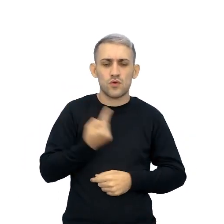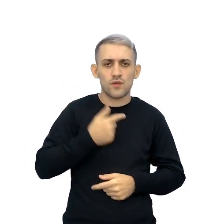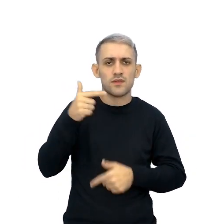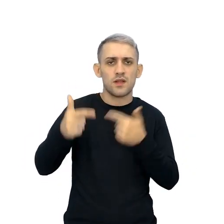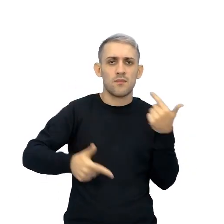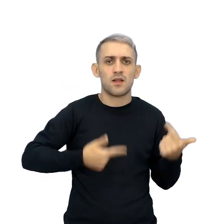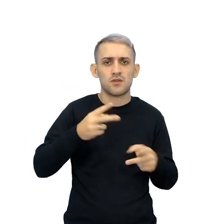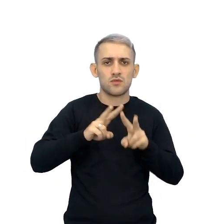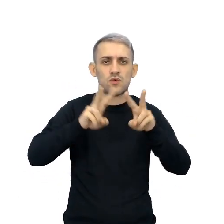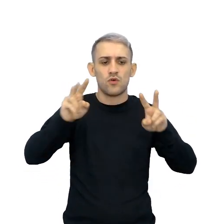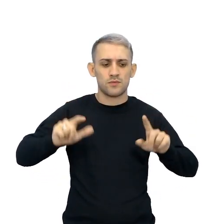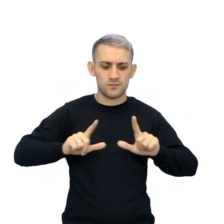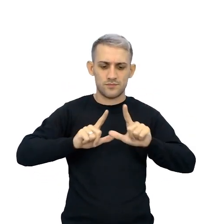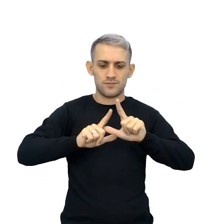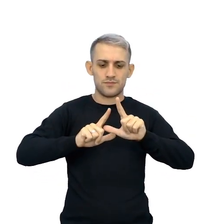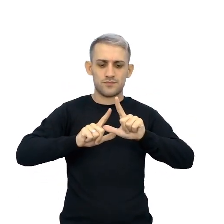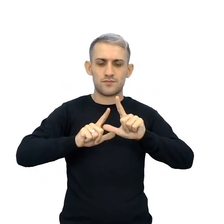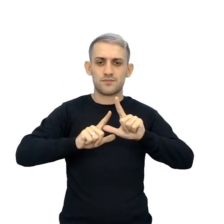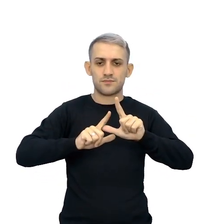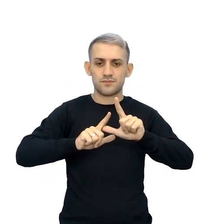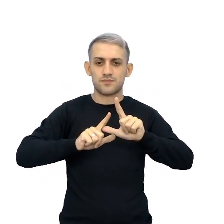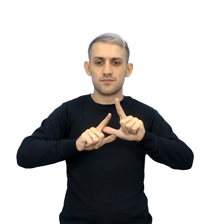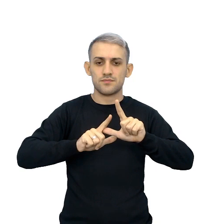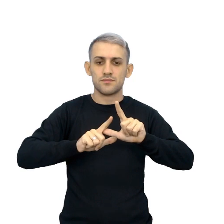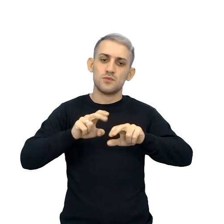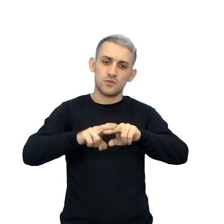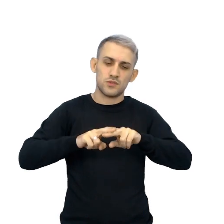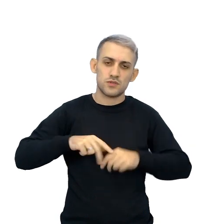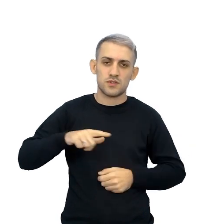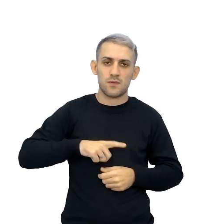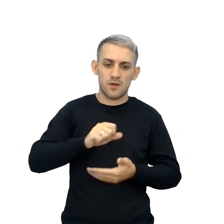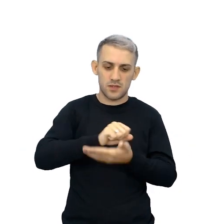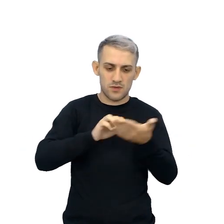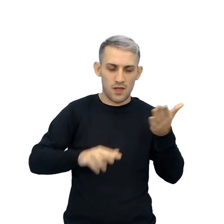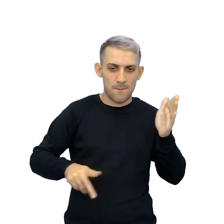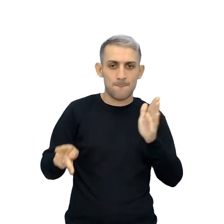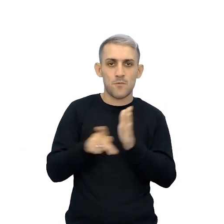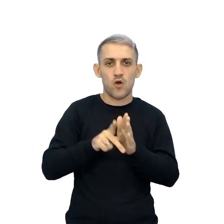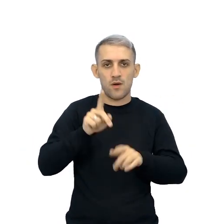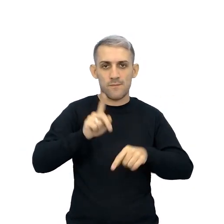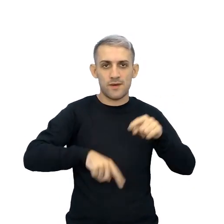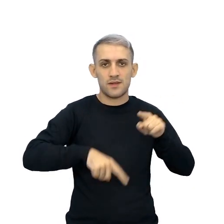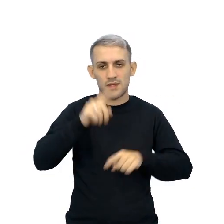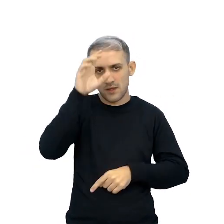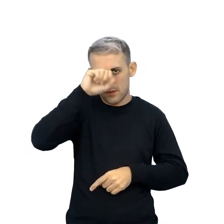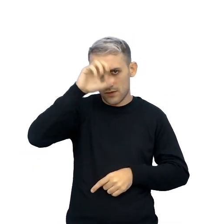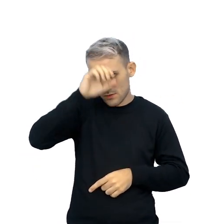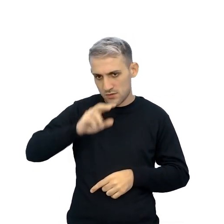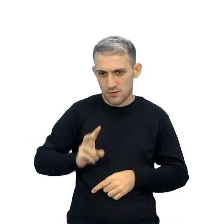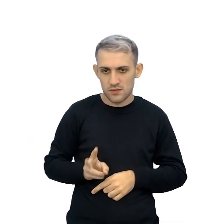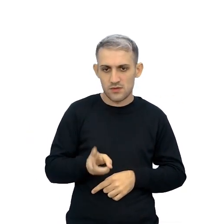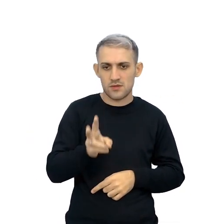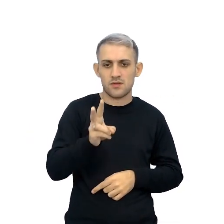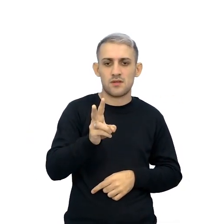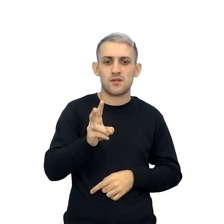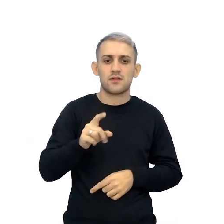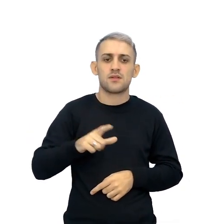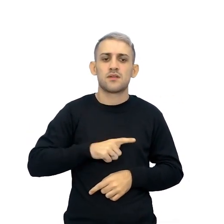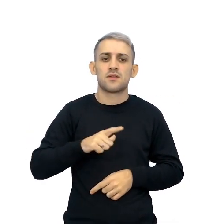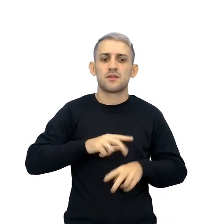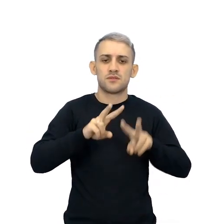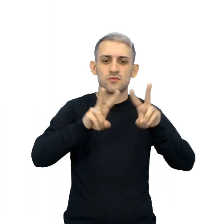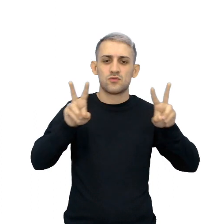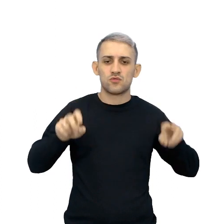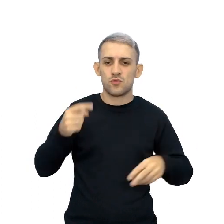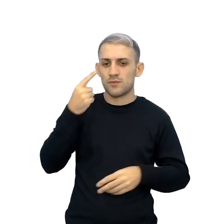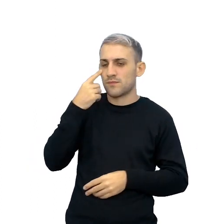trabalhando sobre esse Teorema de Pitágoras. Para isso, a gente separou uma atividade do material Aprender Sempre, que ela vai trabalhar para a gente a respeito disso.